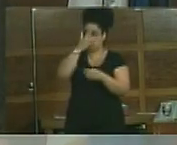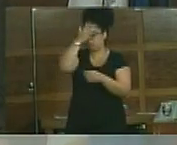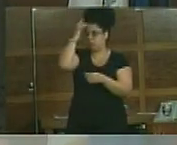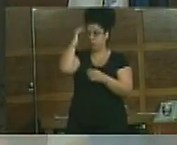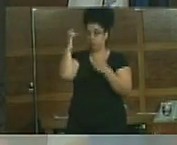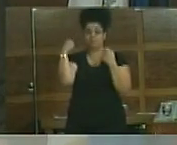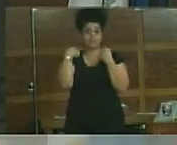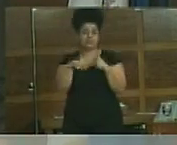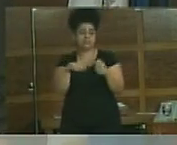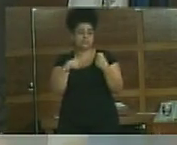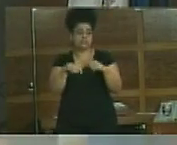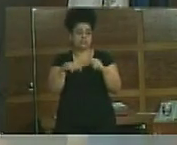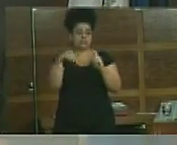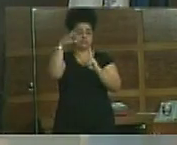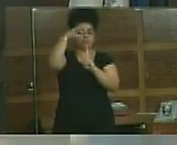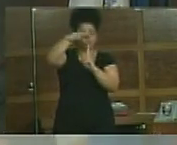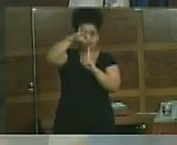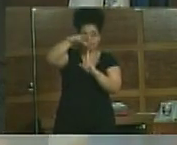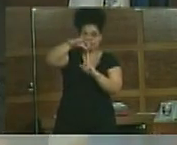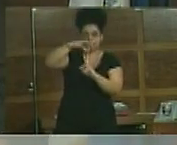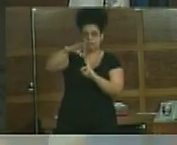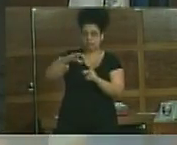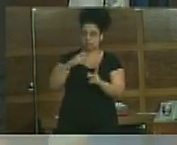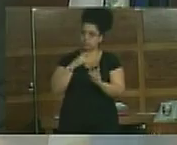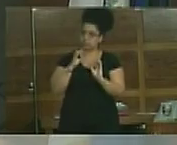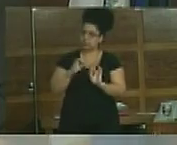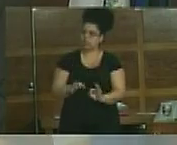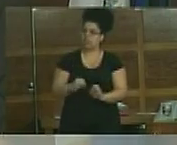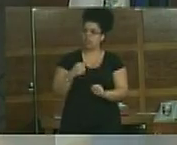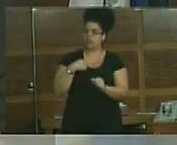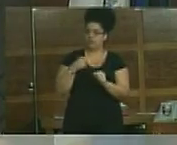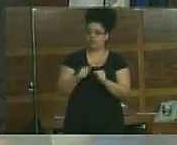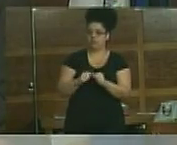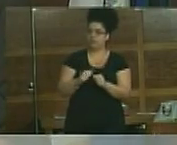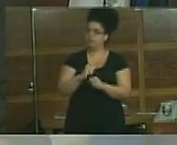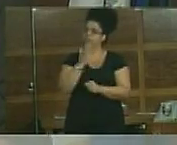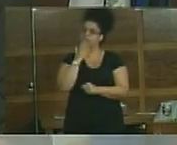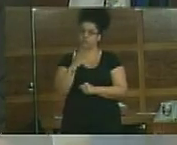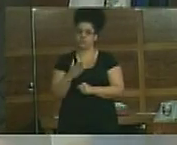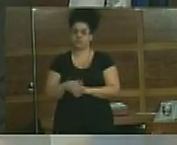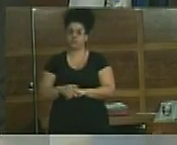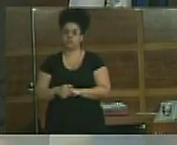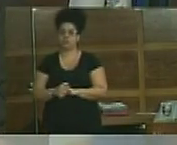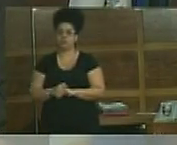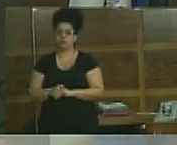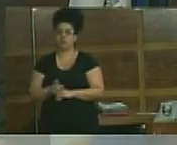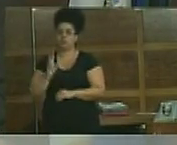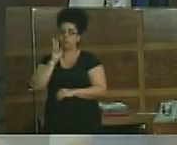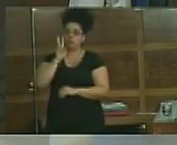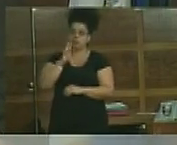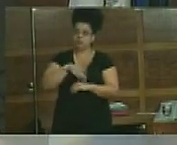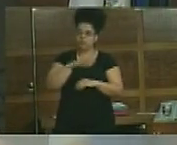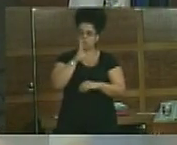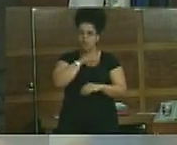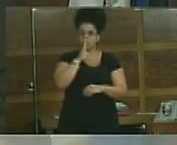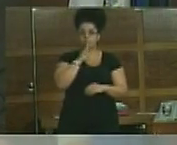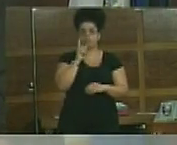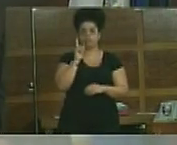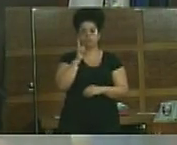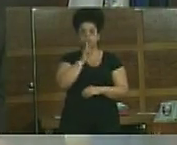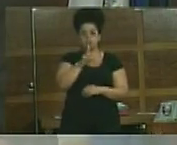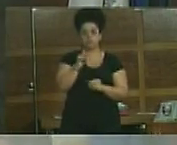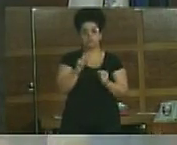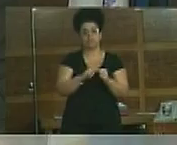necessita dessa cobertura e, com certeza, estamos fazendo esse pedido e vamos estar fiscalizando o mais rápido possível para ser